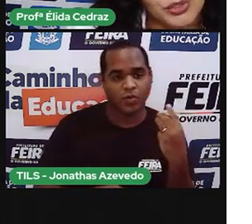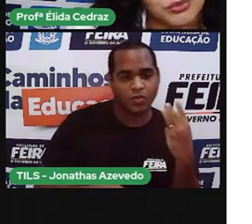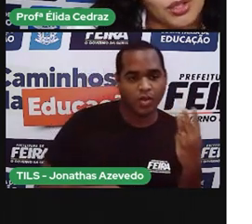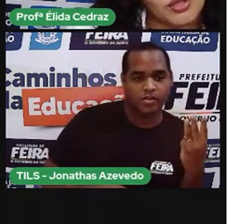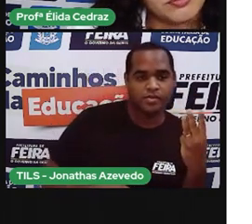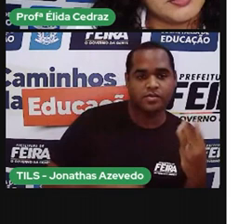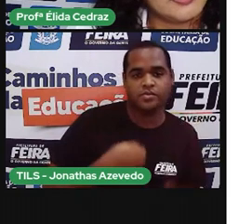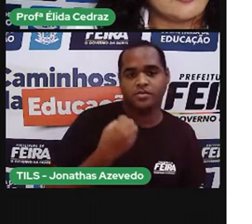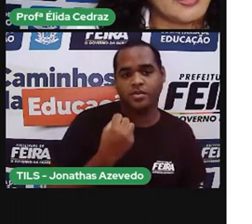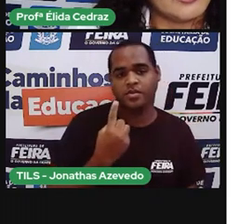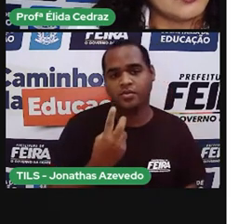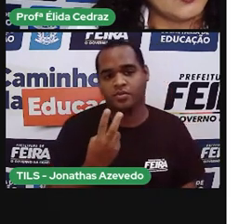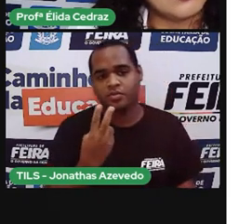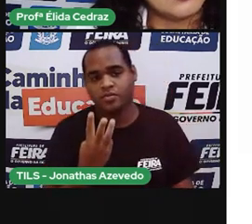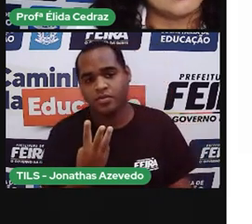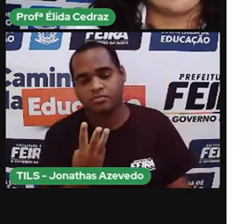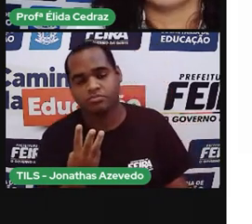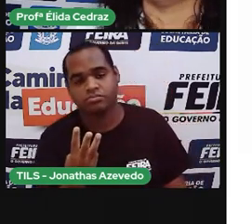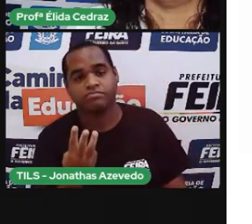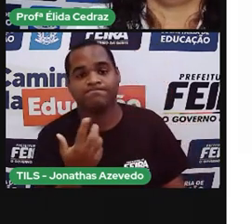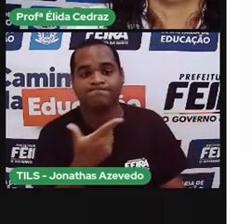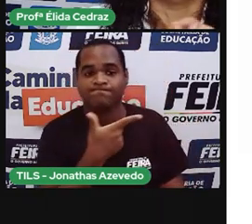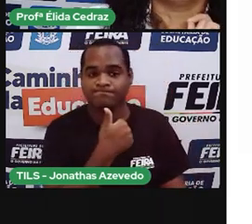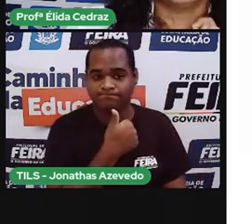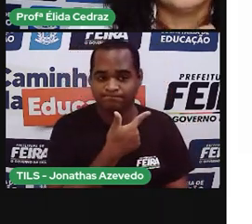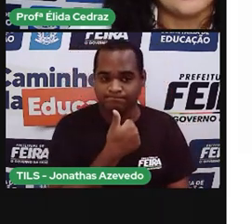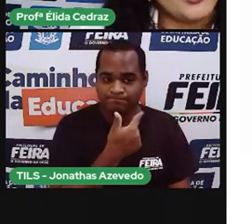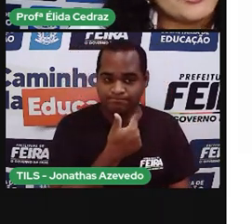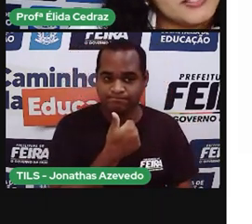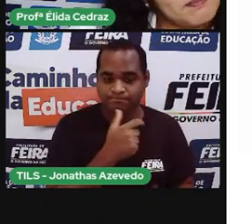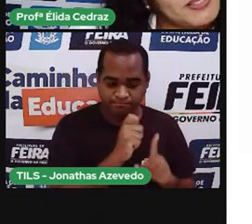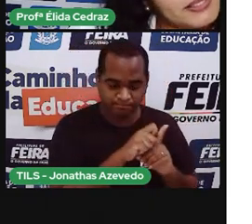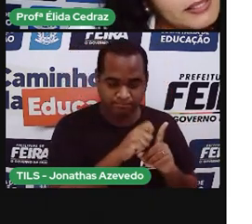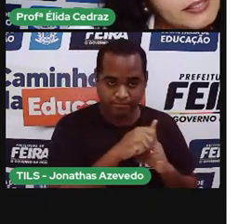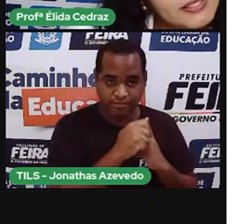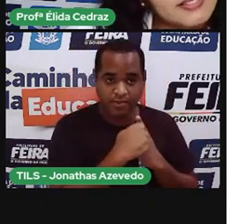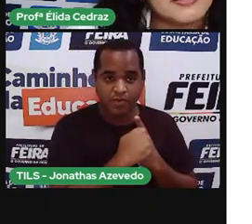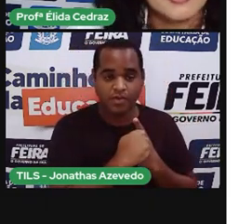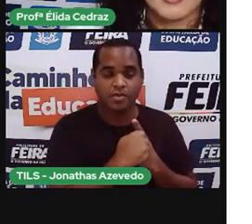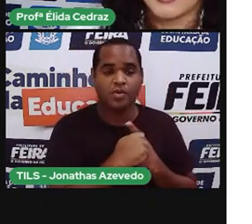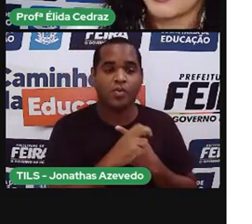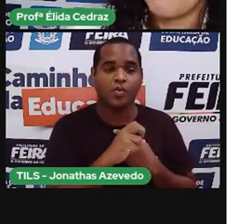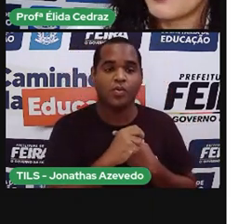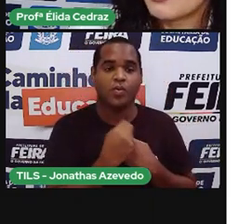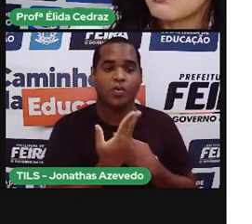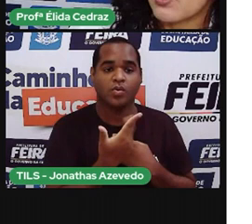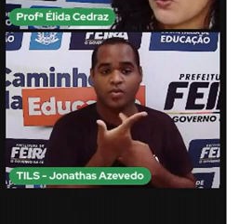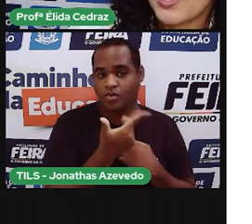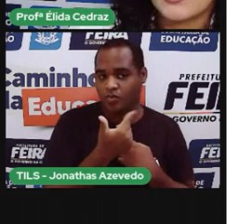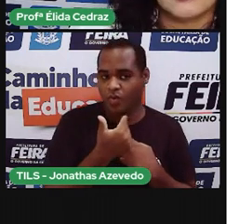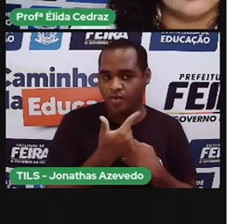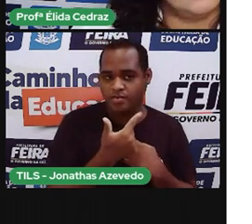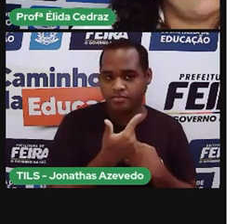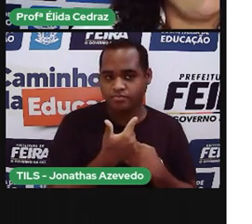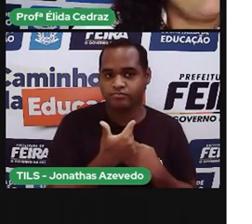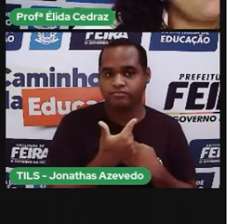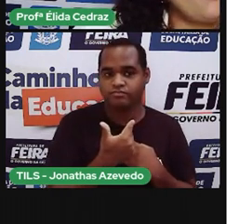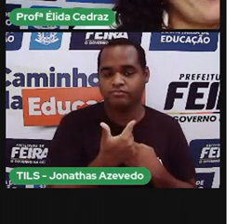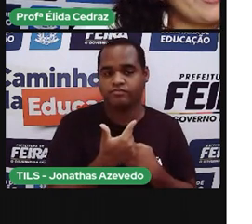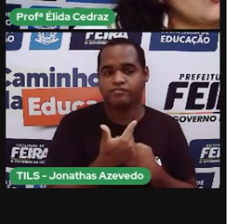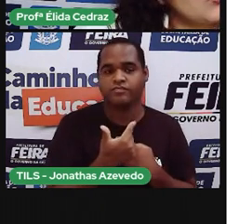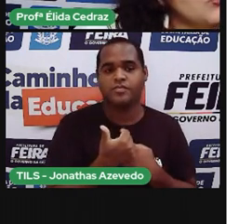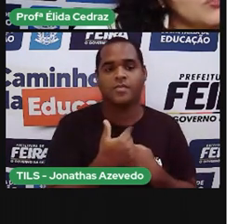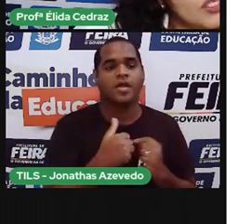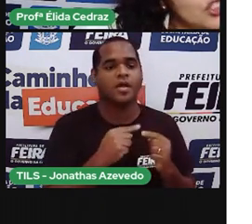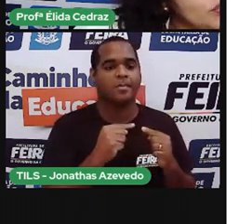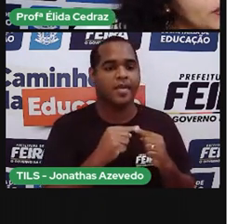7, 8, 9, 10, 11, 12. 12 bananas é a mesma coisa que